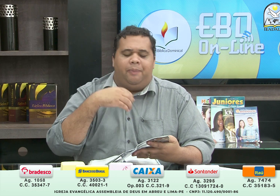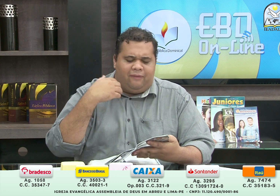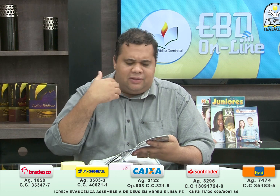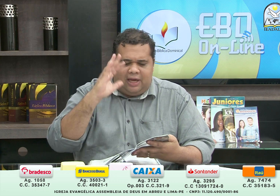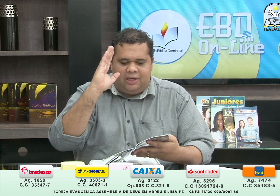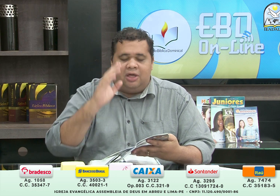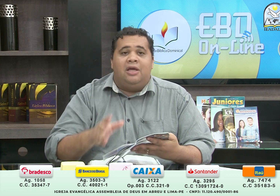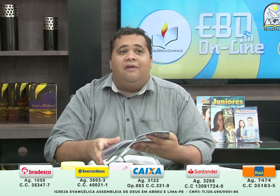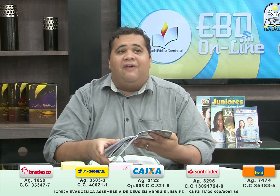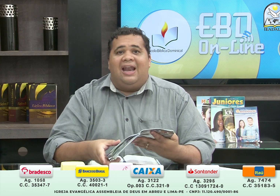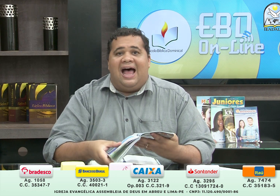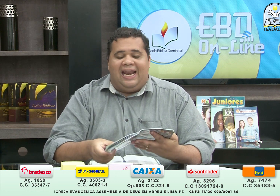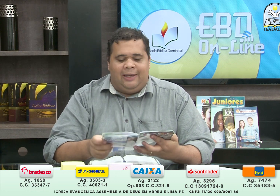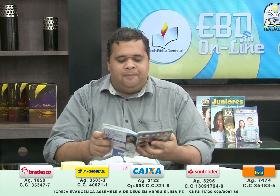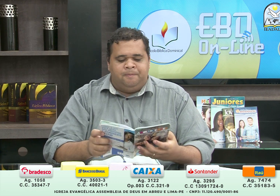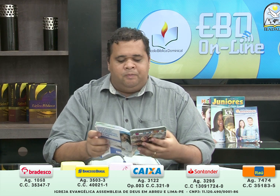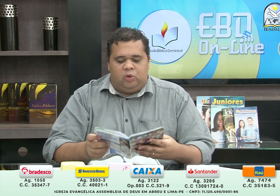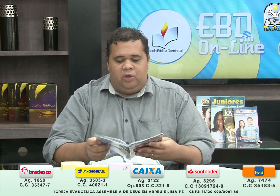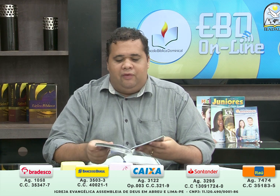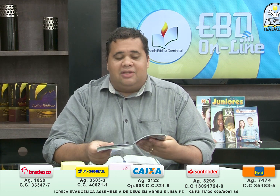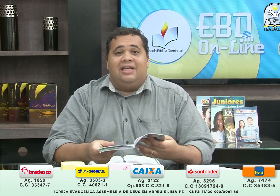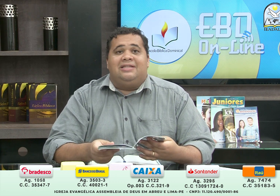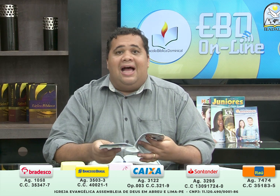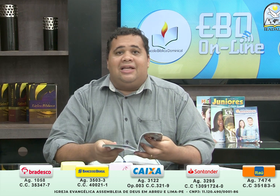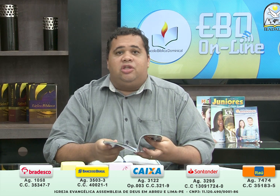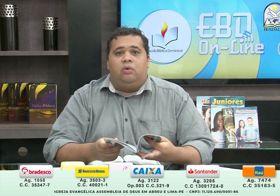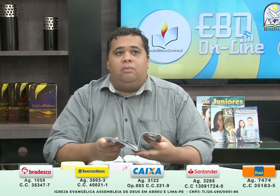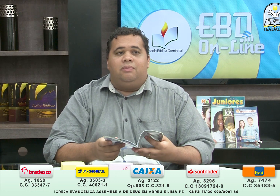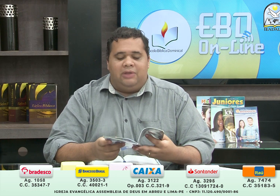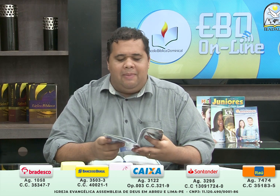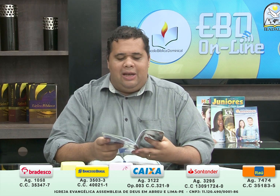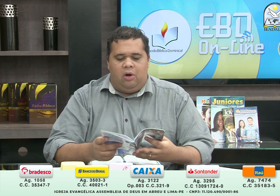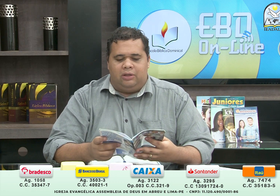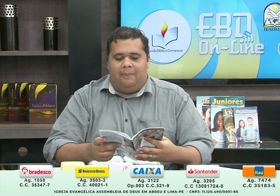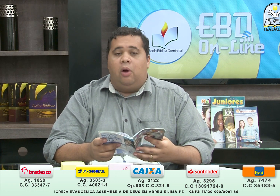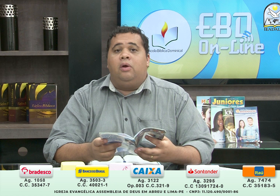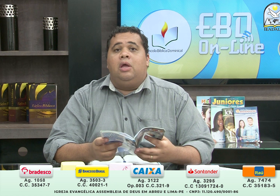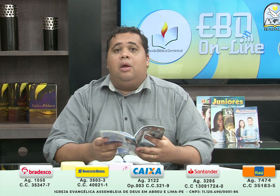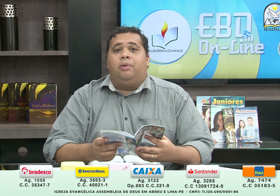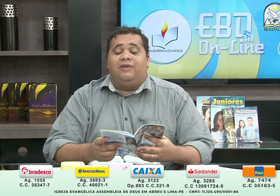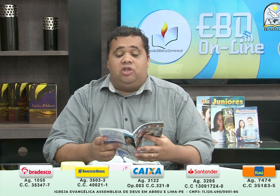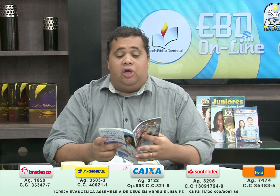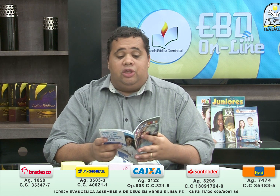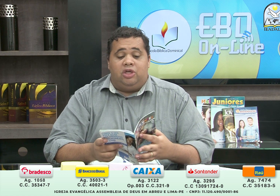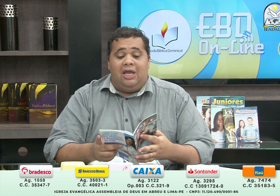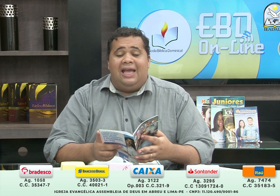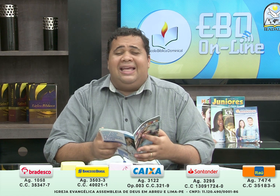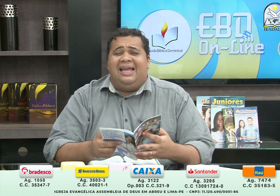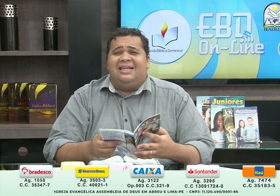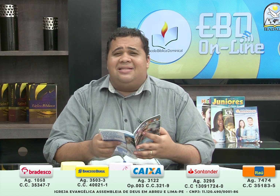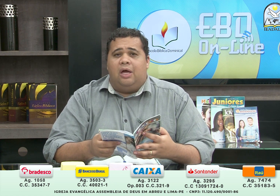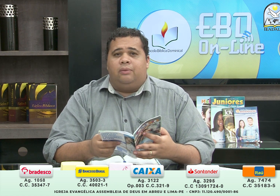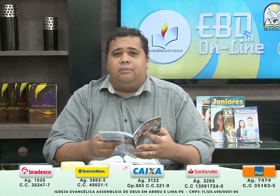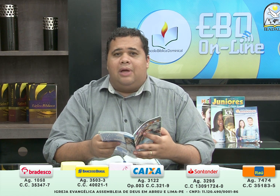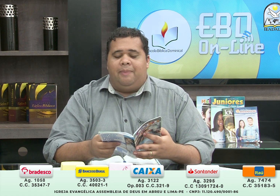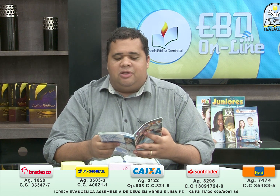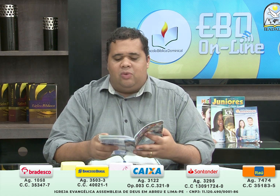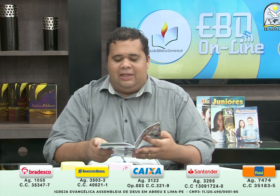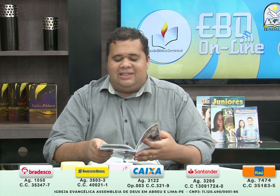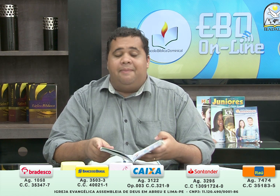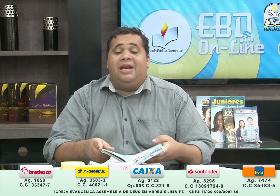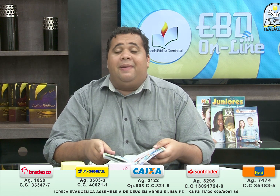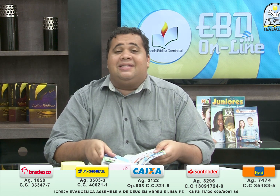comentário para vocês falarem do que vocês acham de melhor tá bom professores que lição